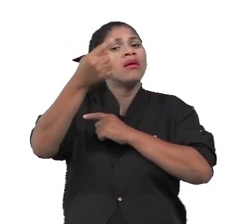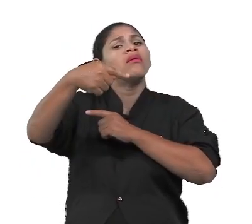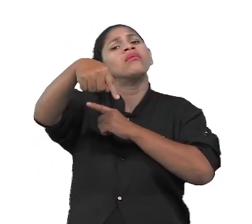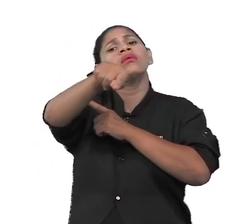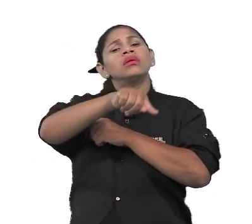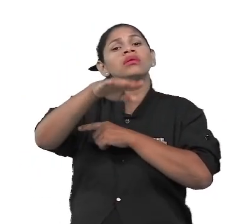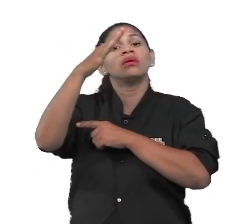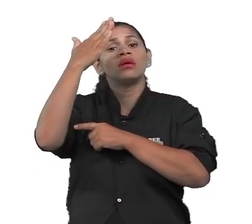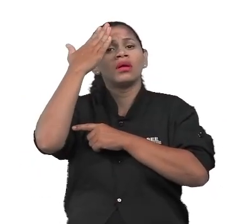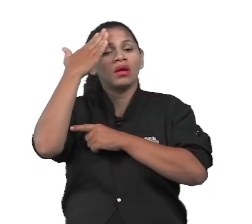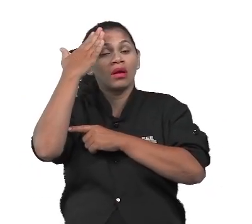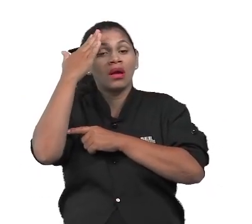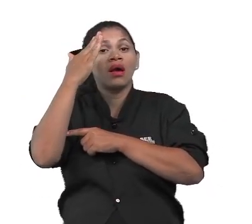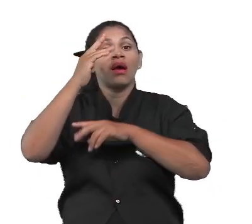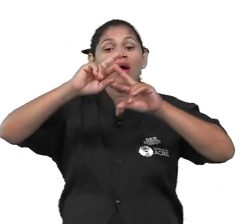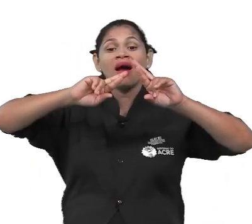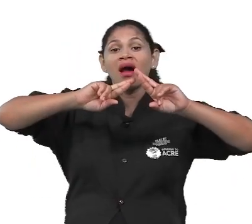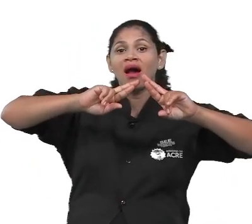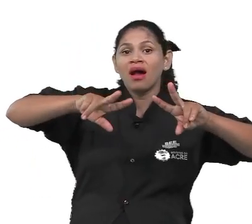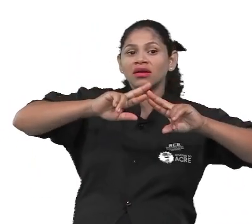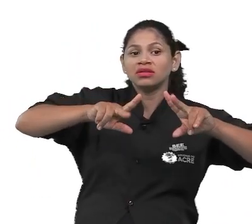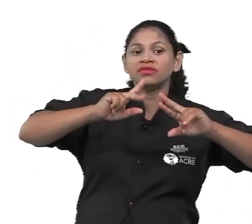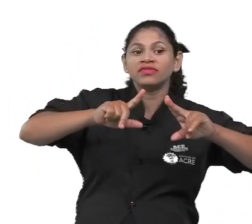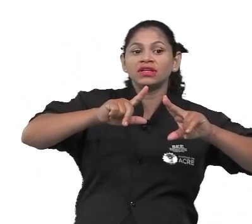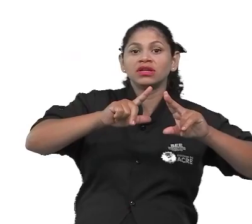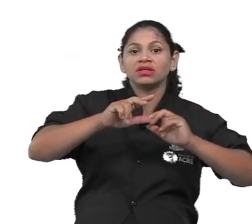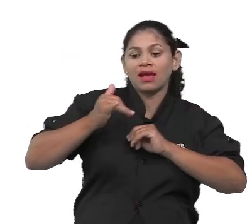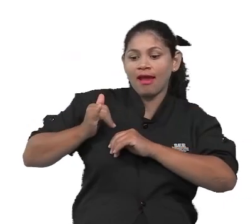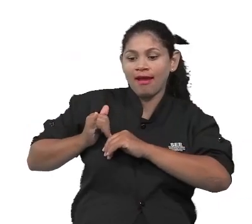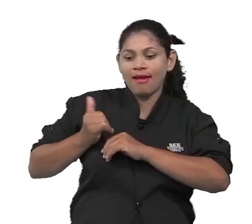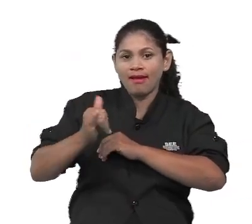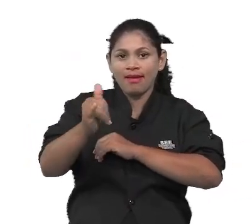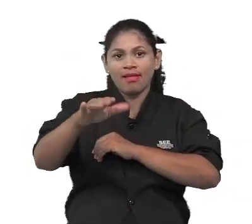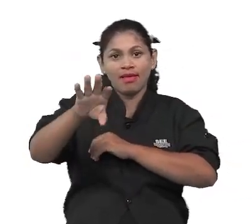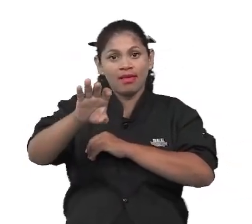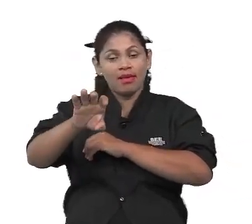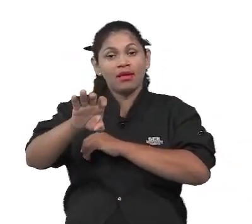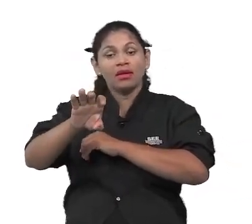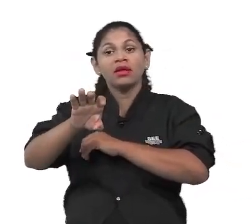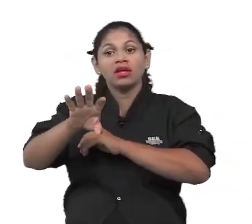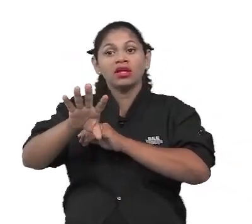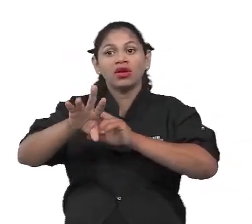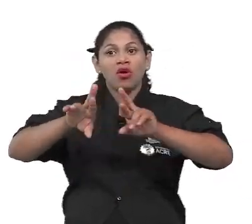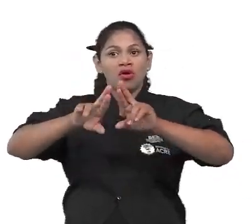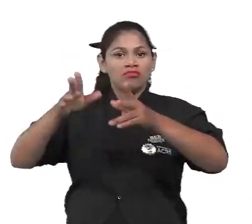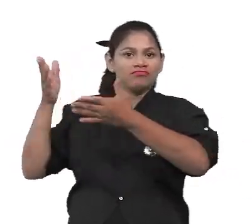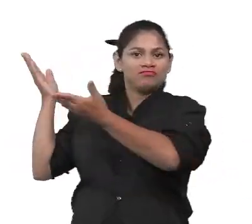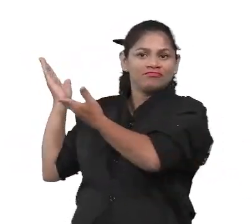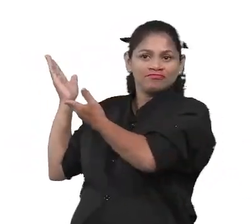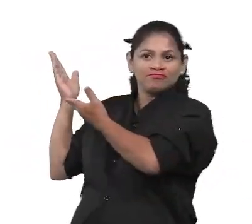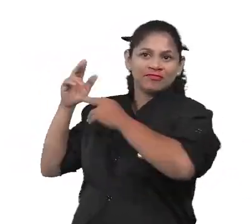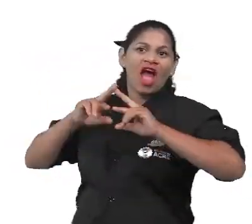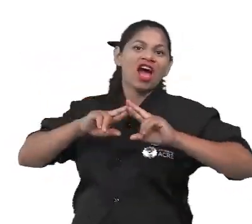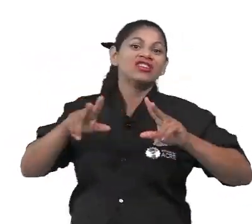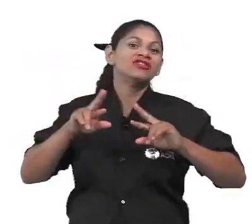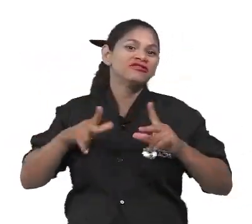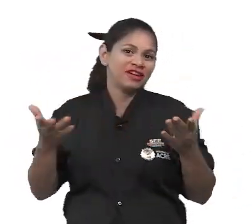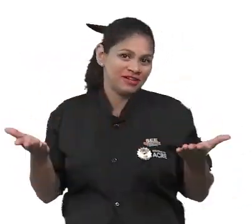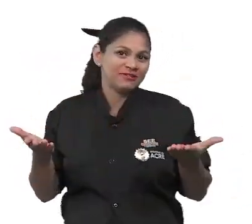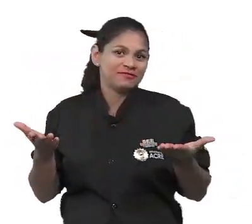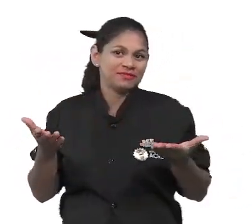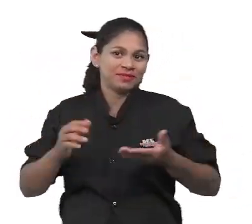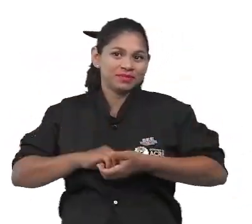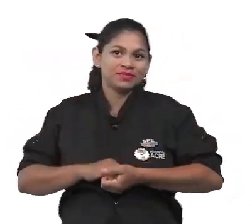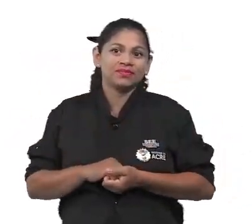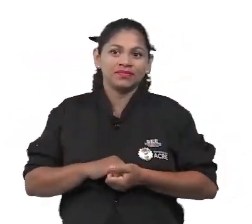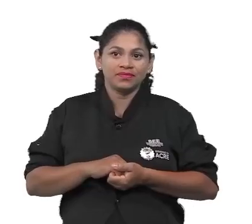entre a eletricidade e o magnetismo. Vamos lá. Então, basicamente, essa daqui é a diferença. Né? Então,